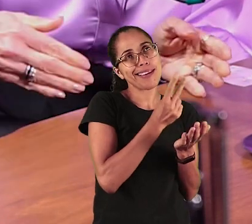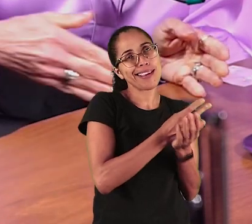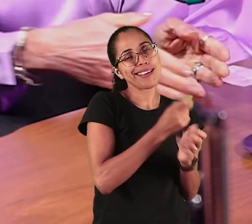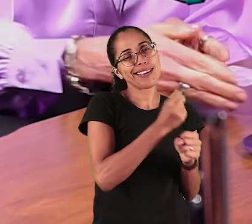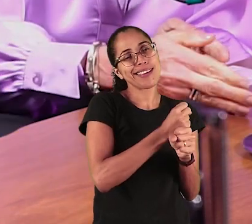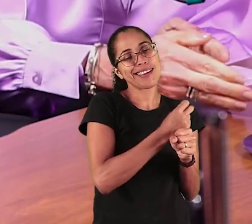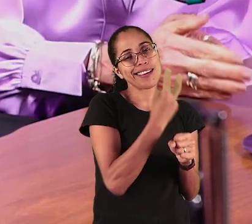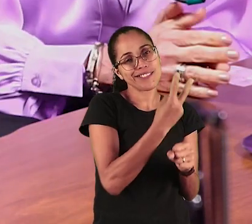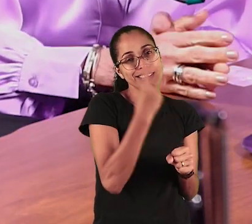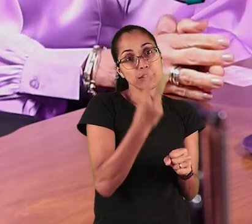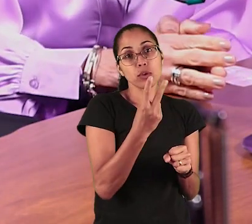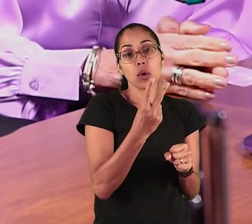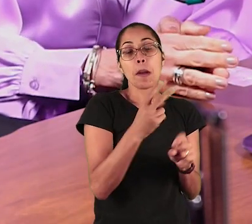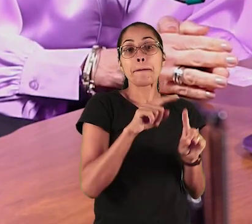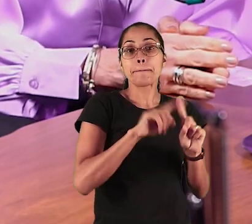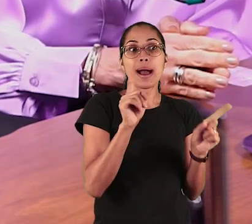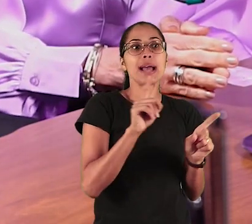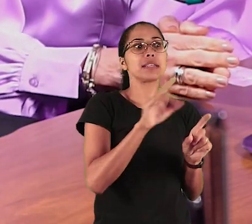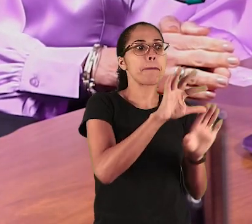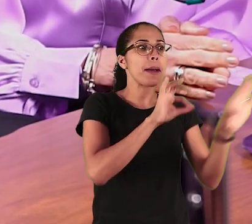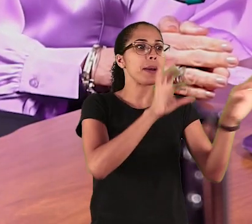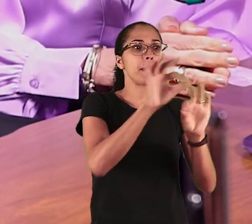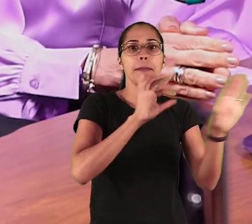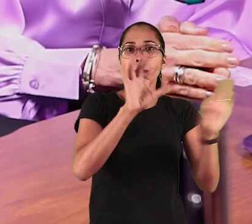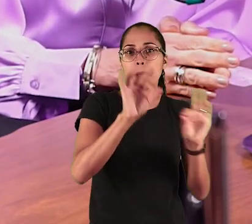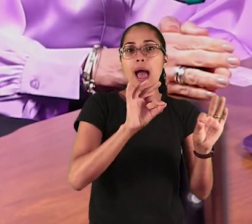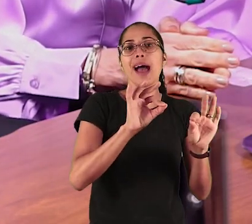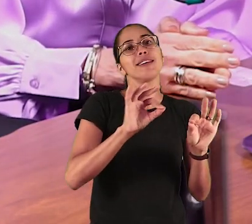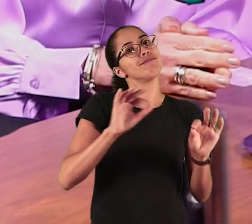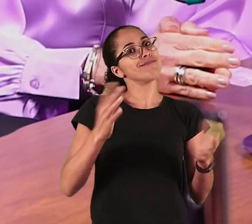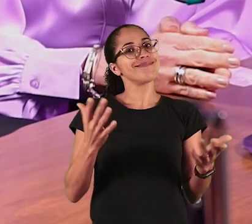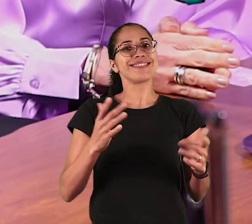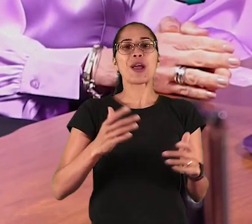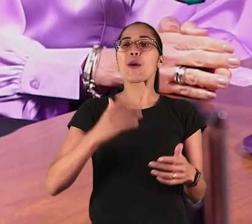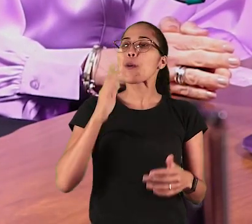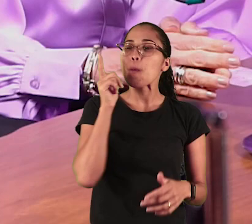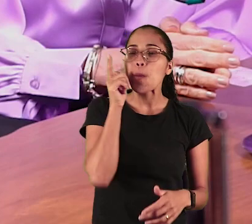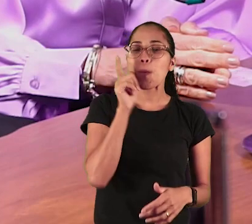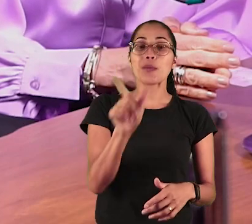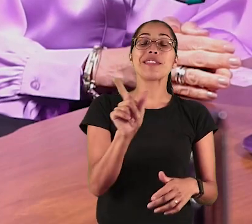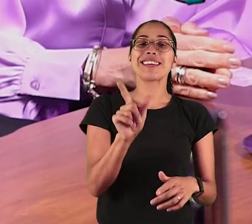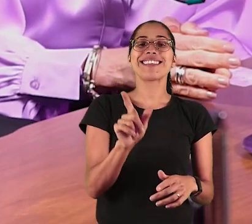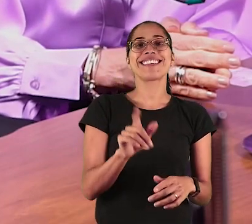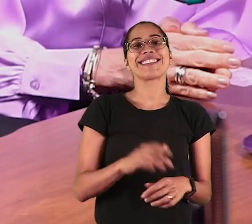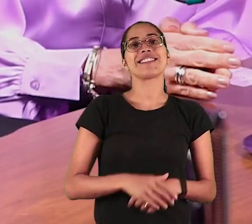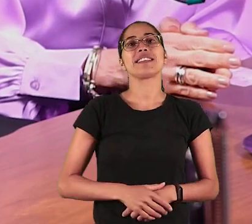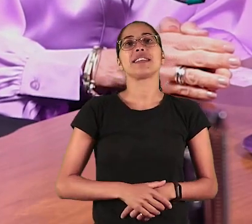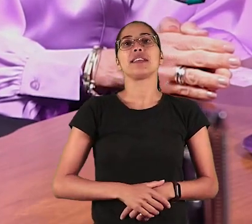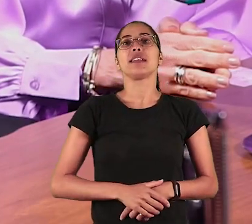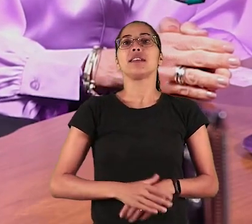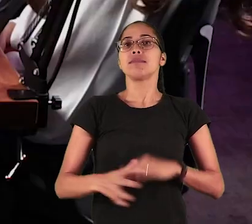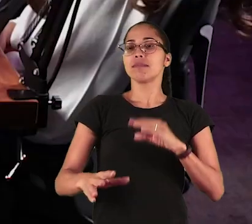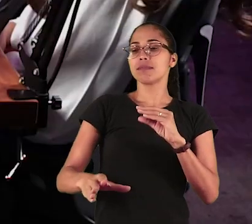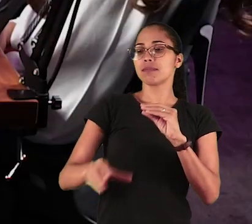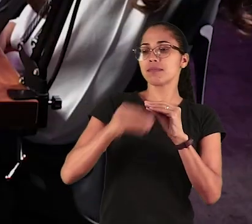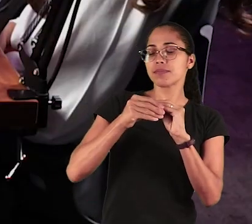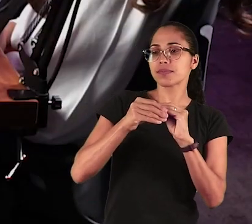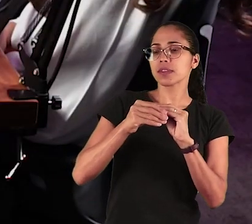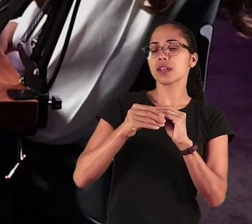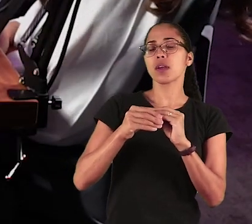vários caminhos levam sucesso não tem um caminho único não tem receita eu acho que Carol complementando aqui eu acho que